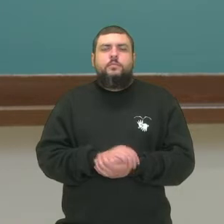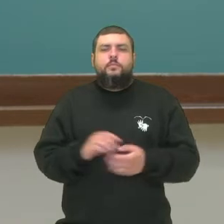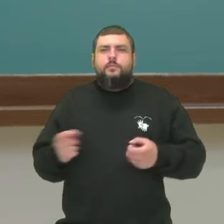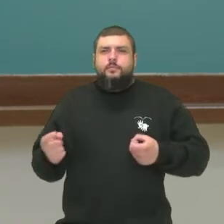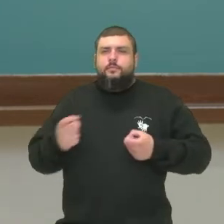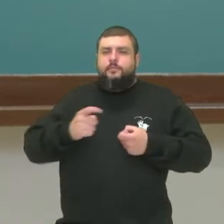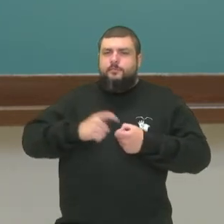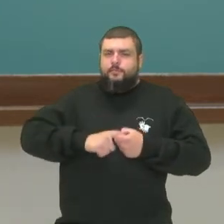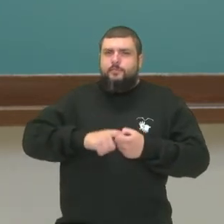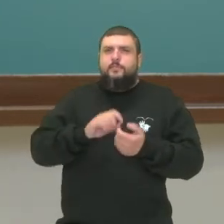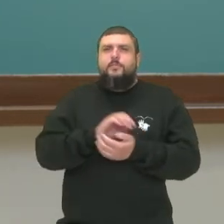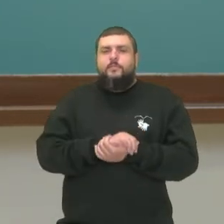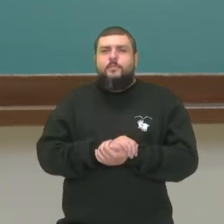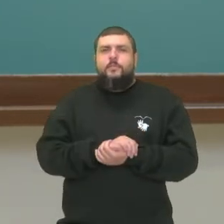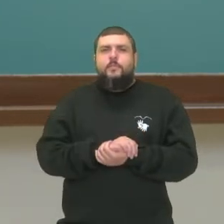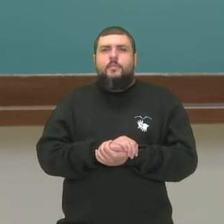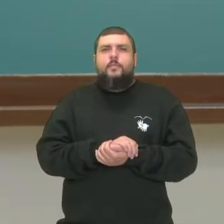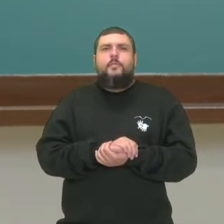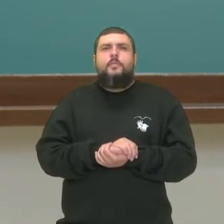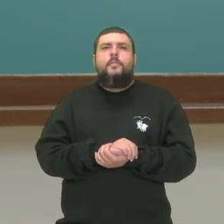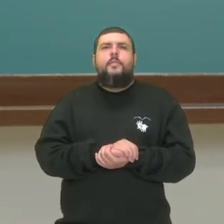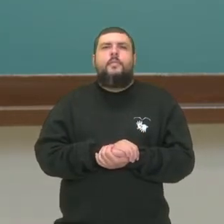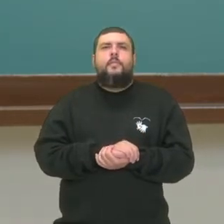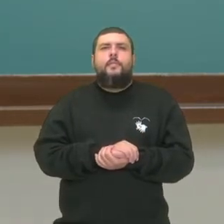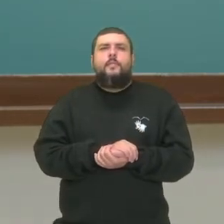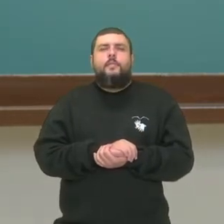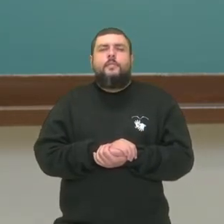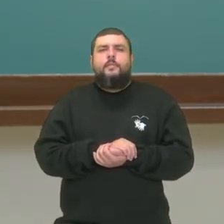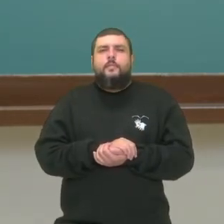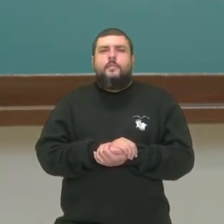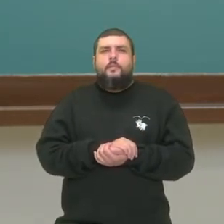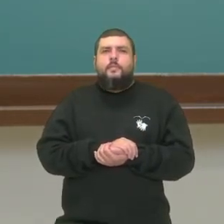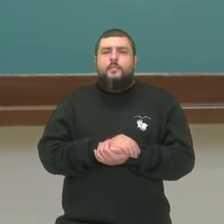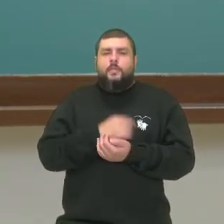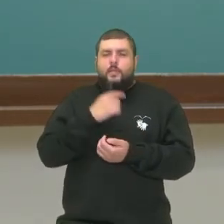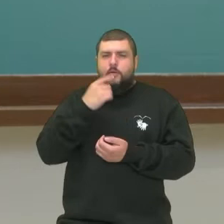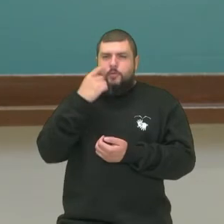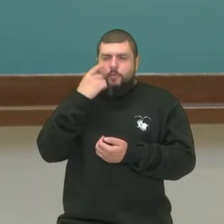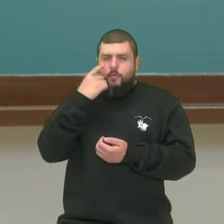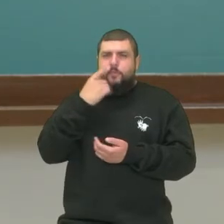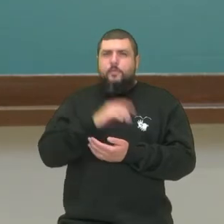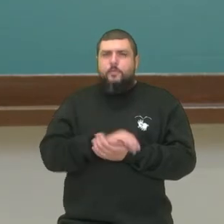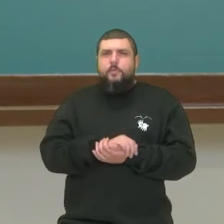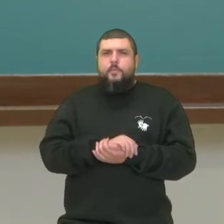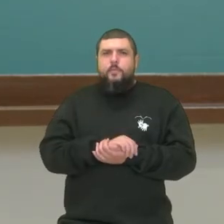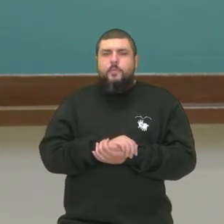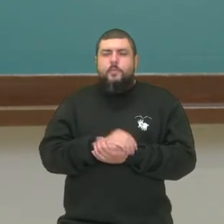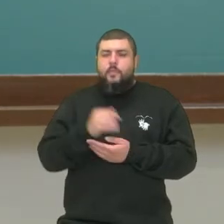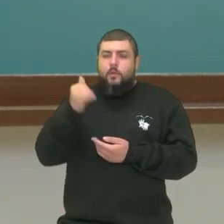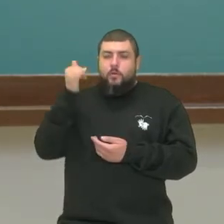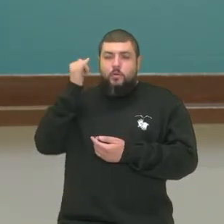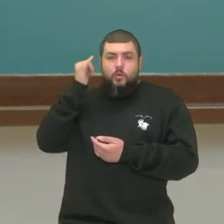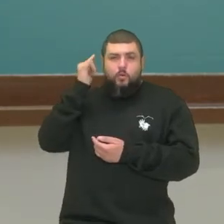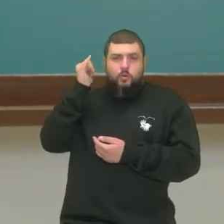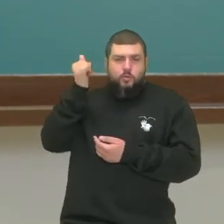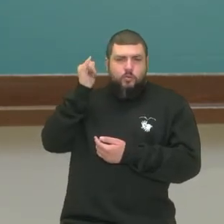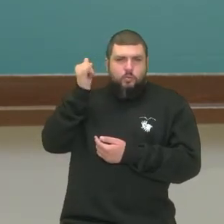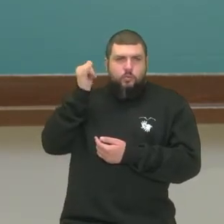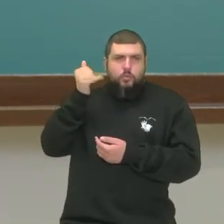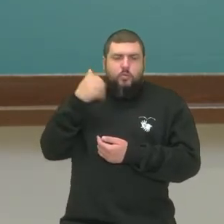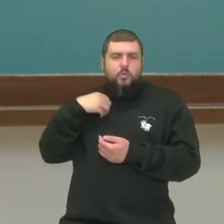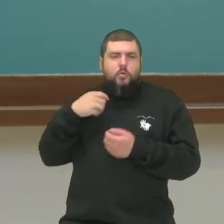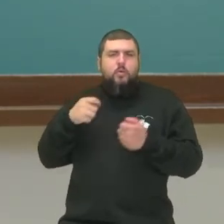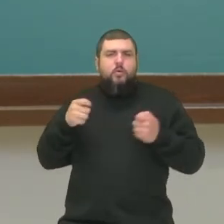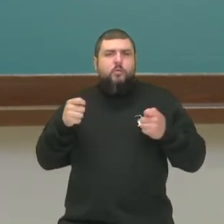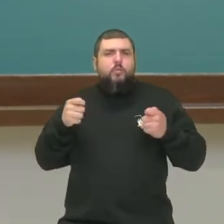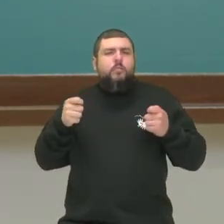Voltei, claro que voltei, gabaritar contigo a atividade. Então, olha só, nesse conto é possível entender que a narrativa é em